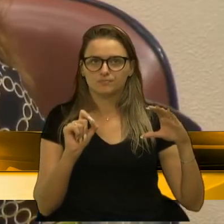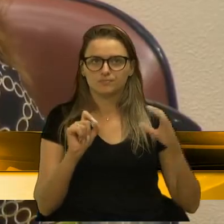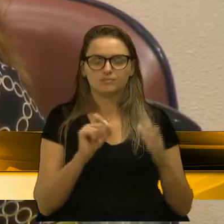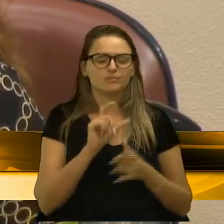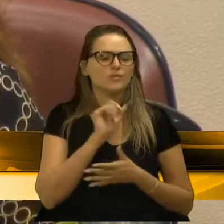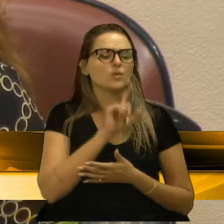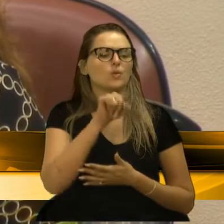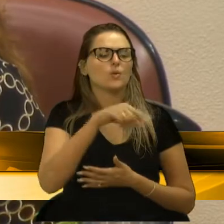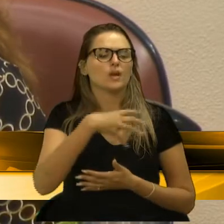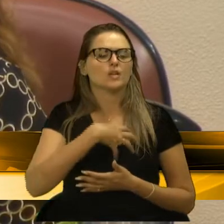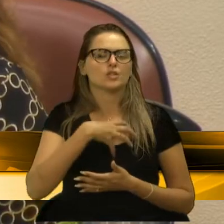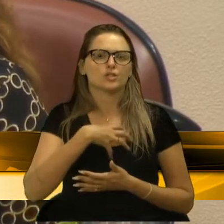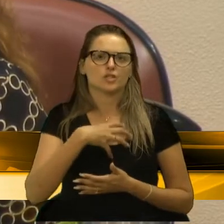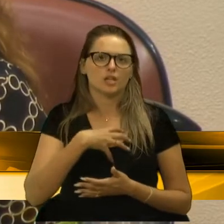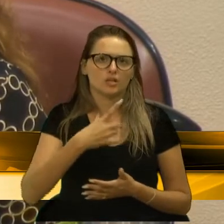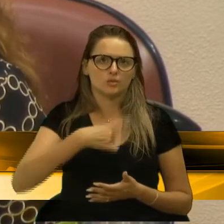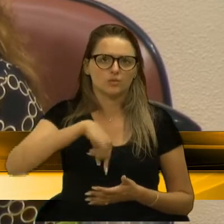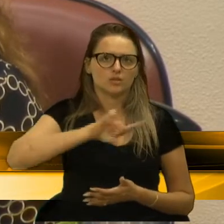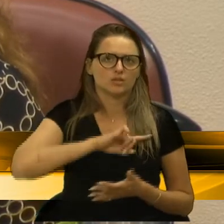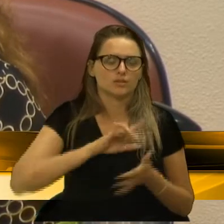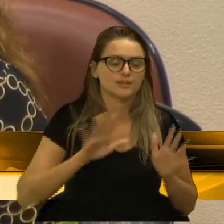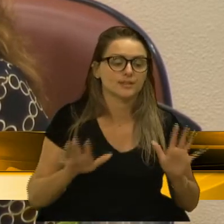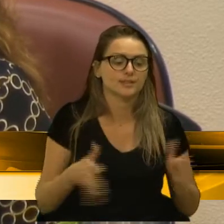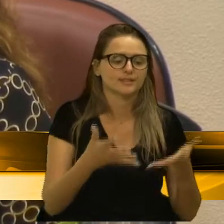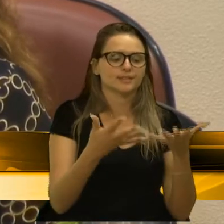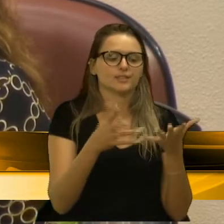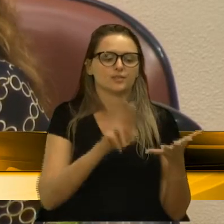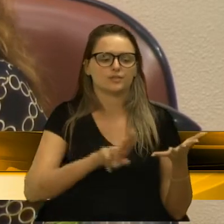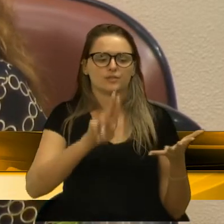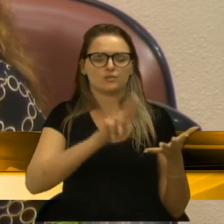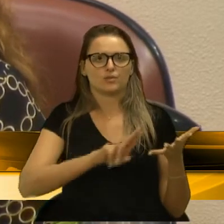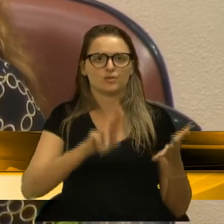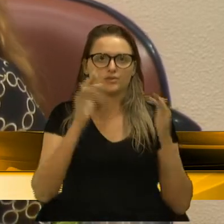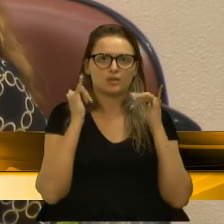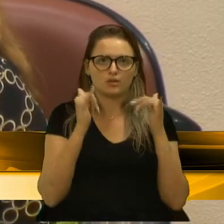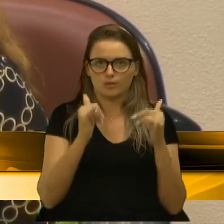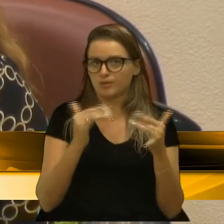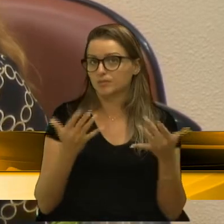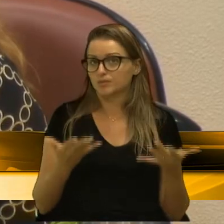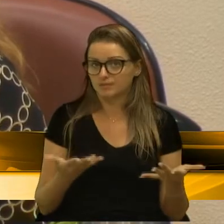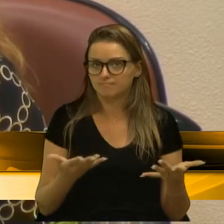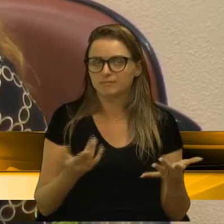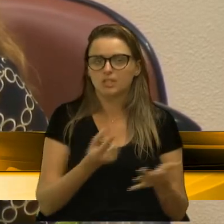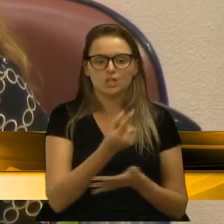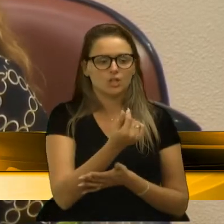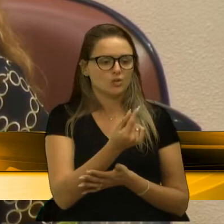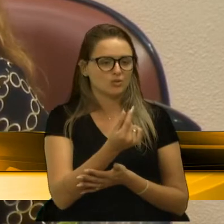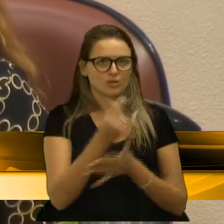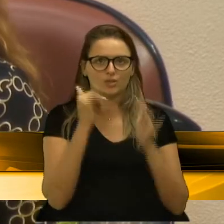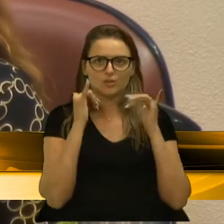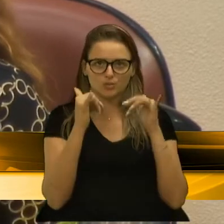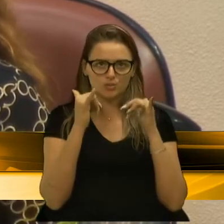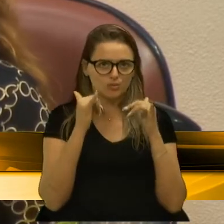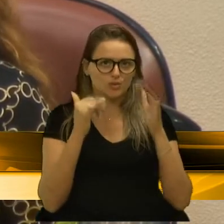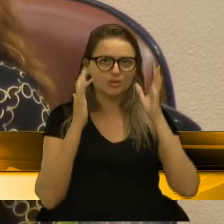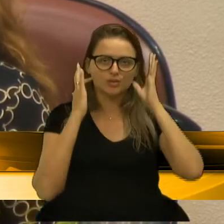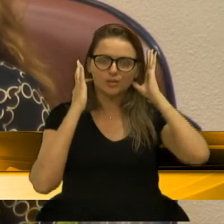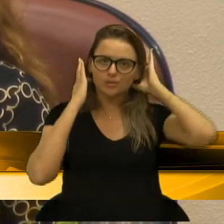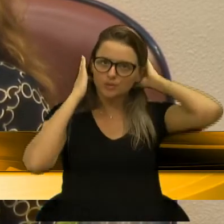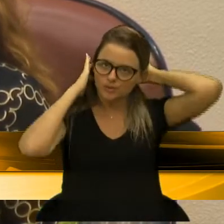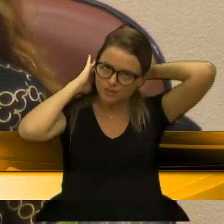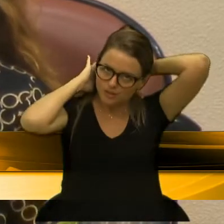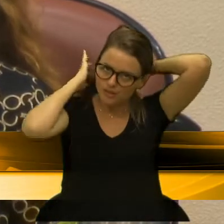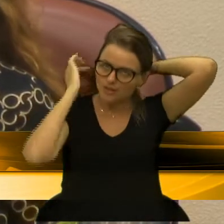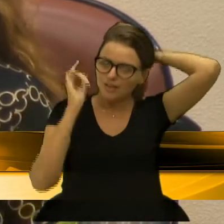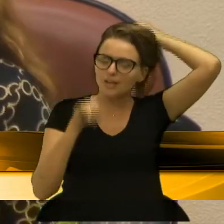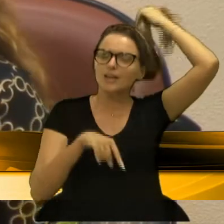é a forma que nós estamos incentivando as pessoas a utilizarem o transporte público, né? O preço da tarifa ele tem um impacto muito grande na decisão